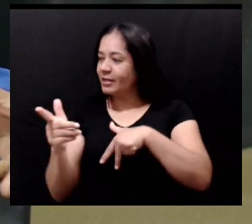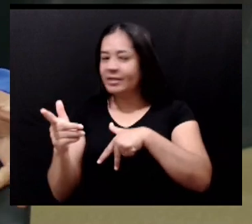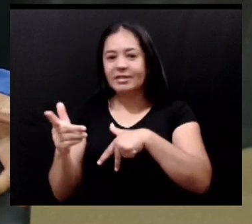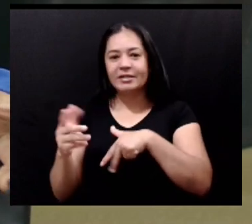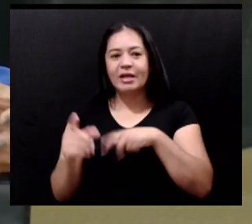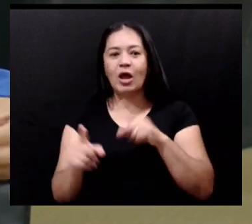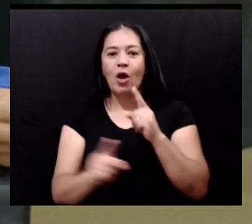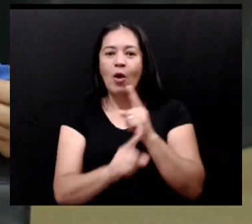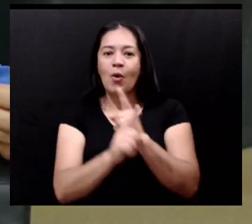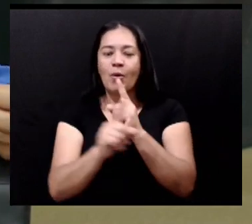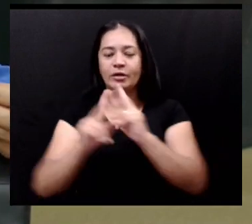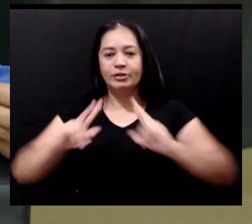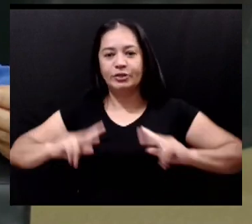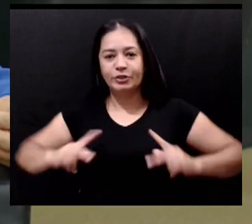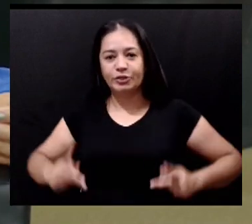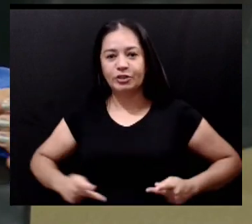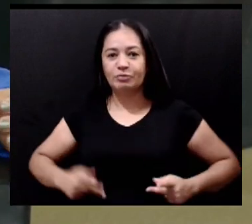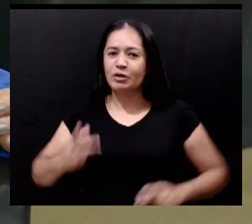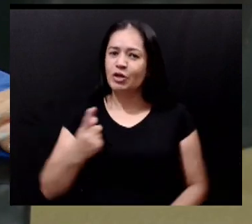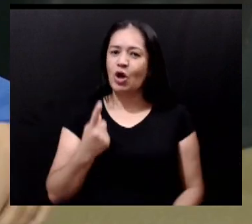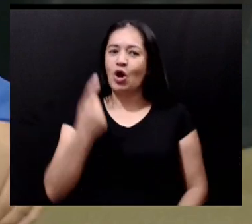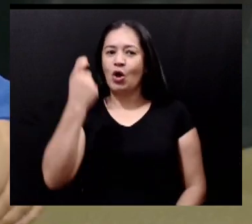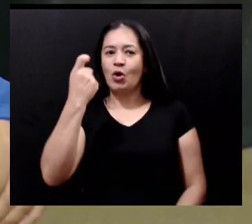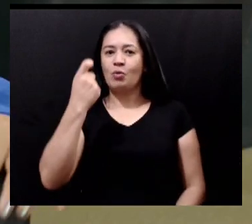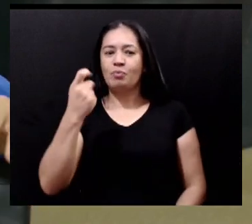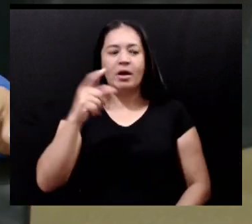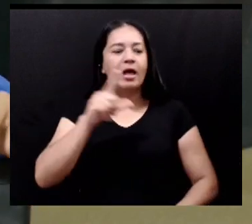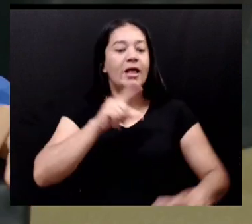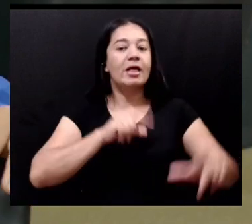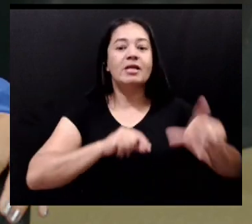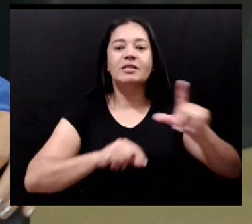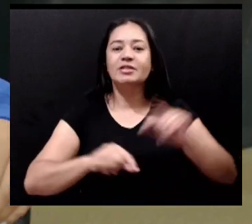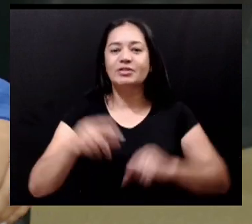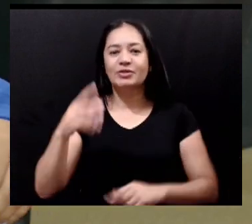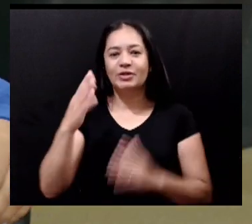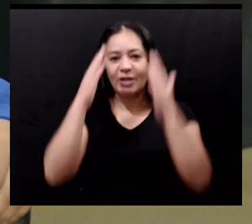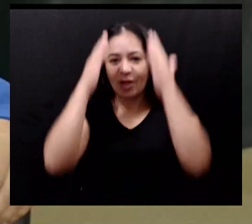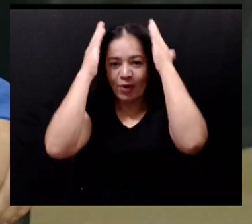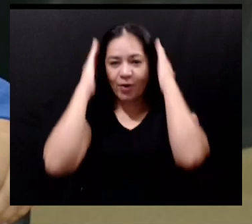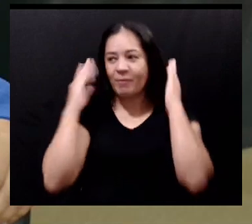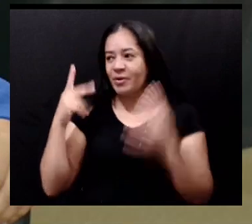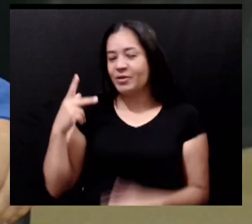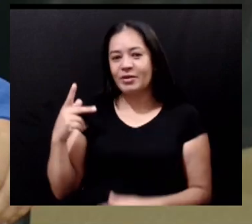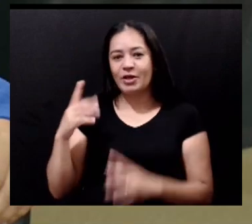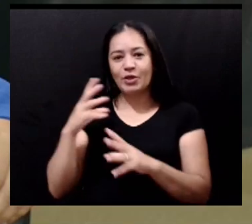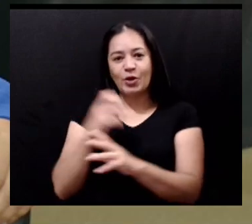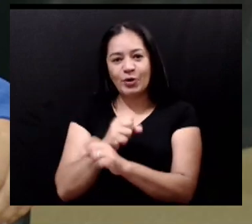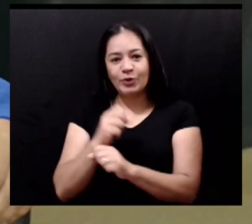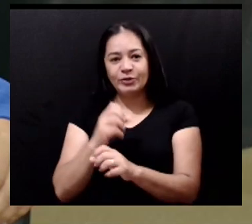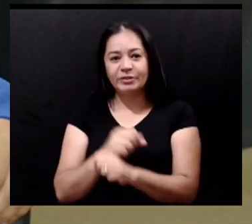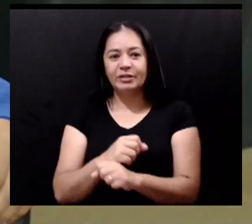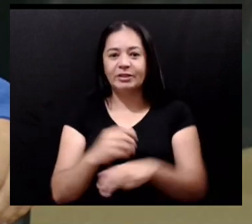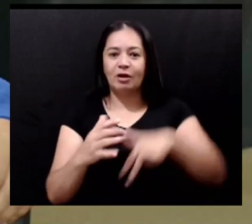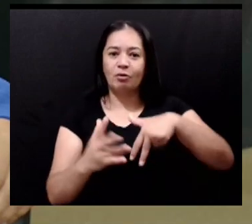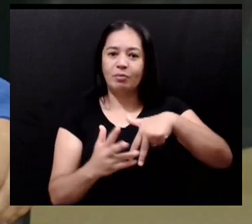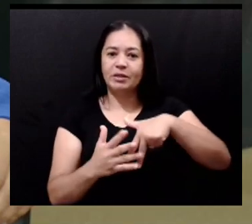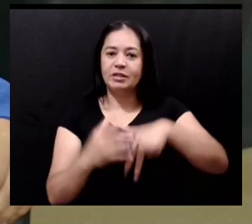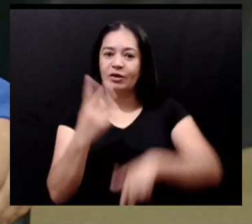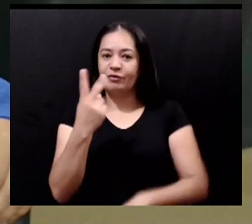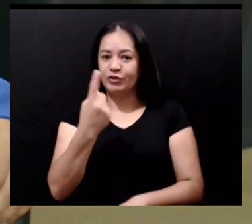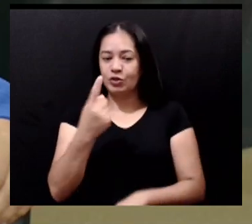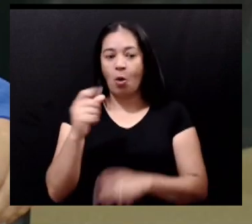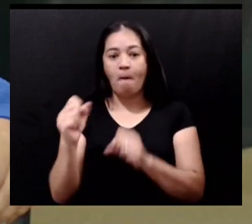e exclusivo para escolherem suas perucas. Ao todo, 21 pacientes poderão escolher perucas e ter o